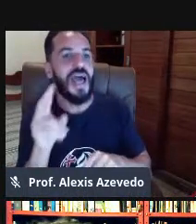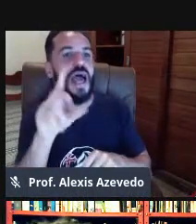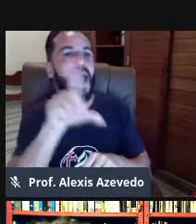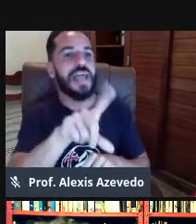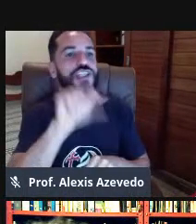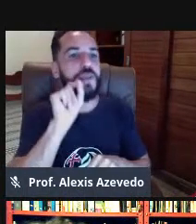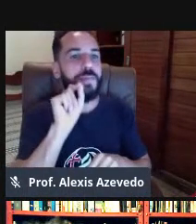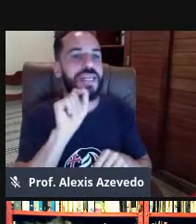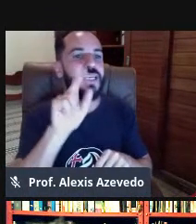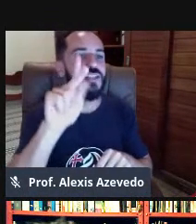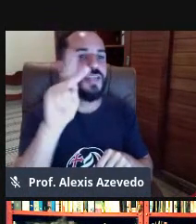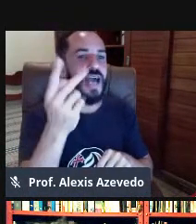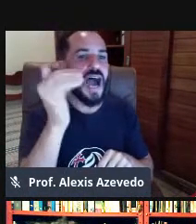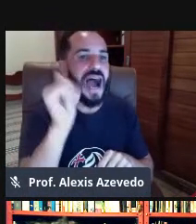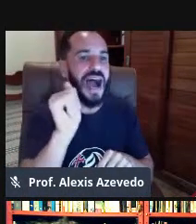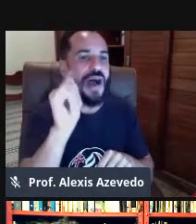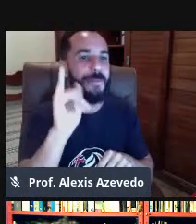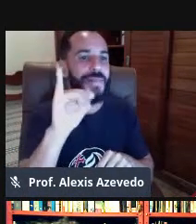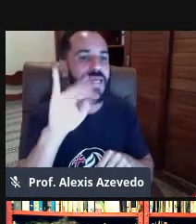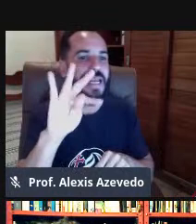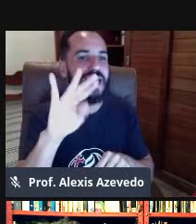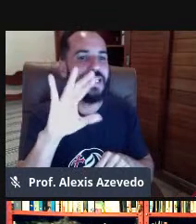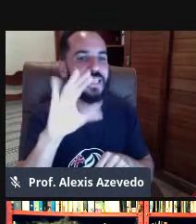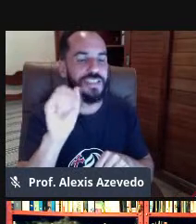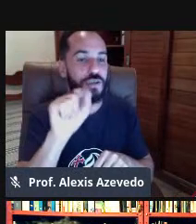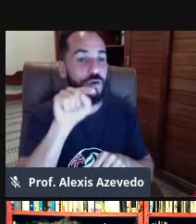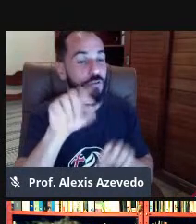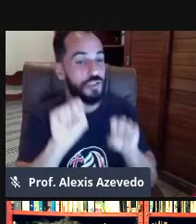dessas 9, né?